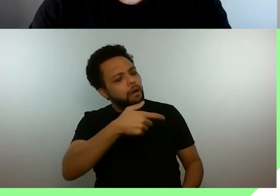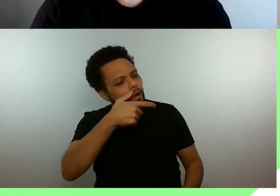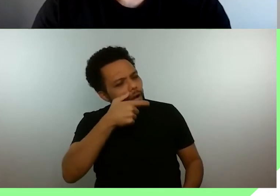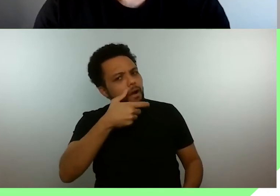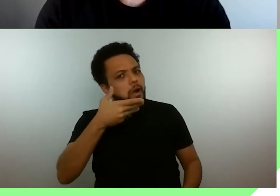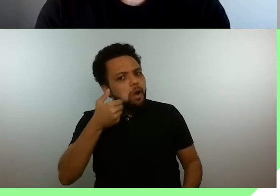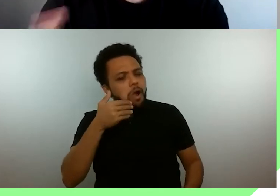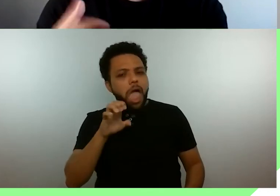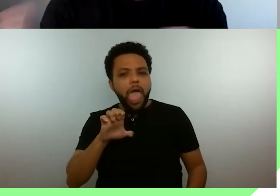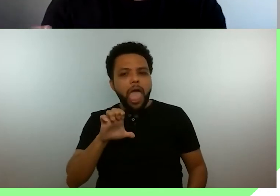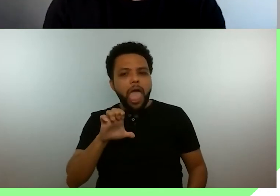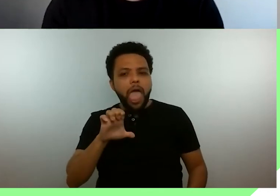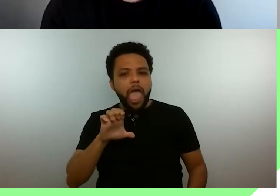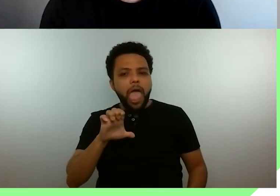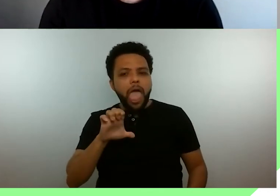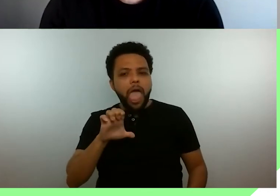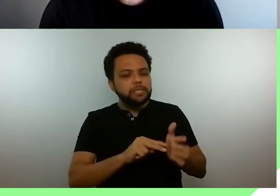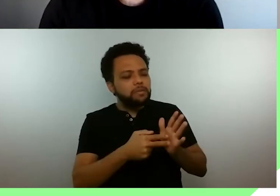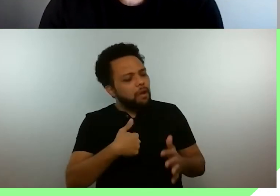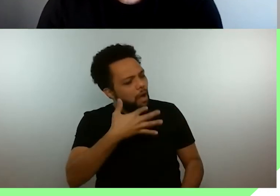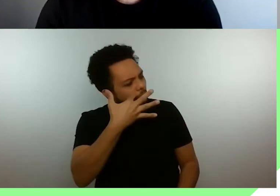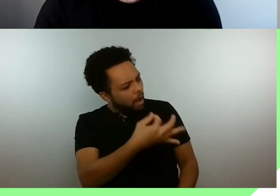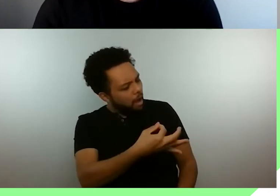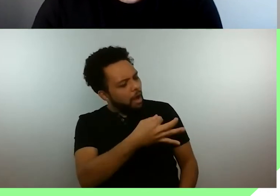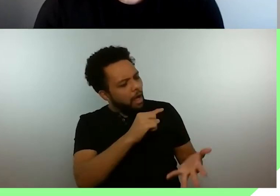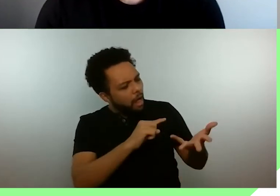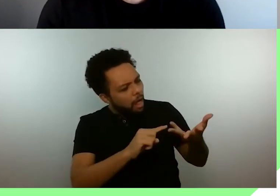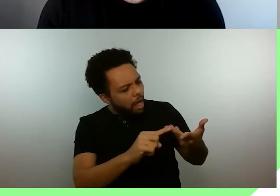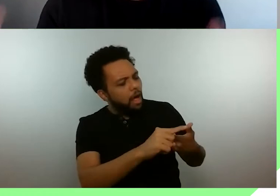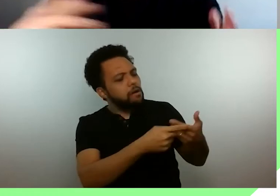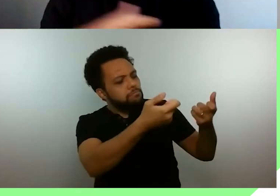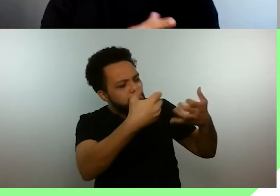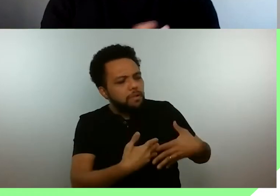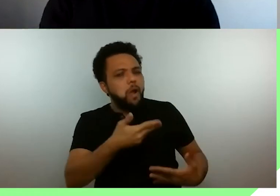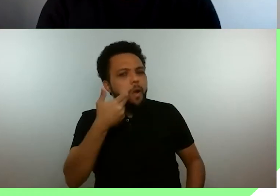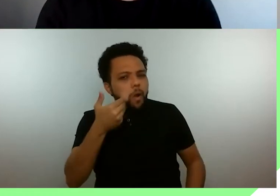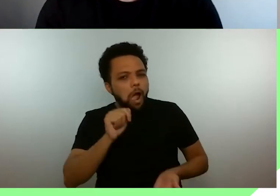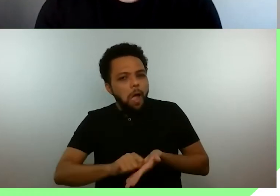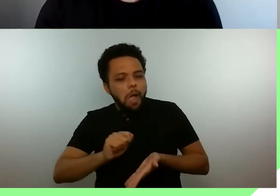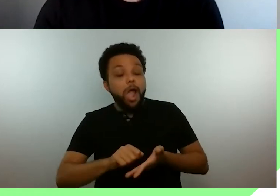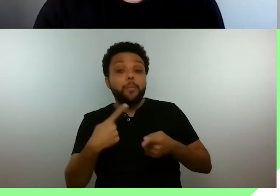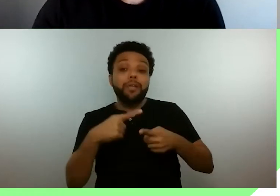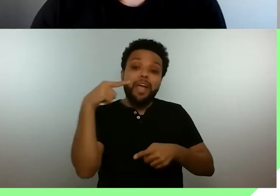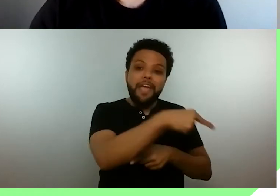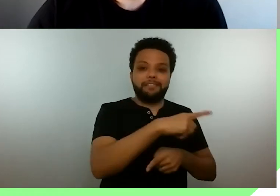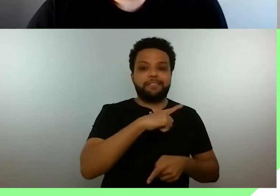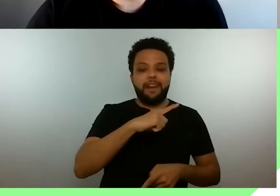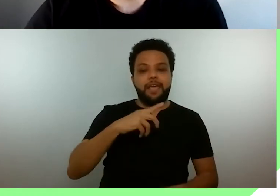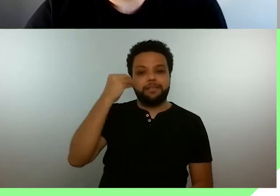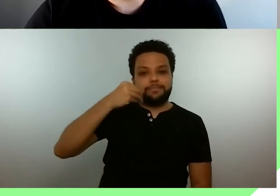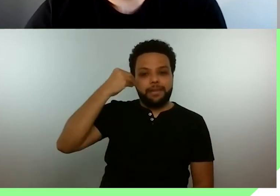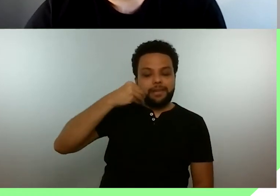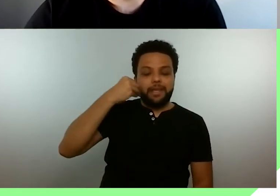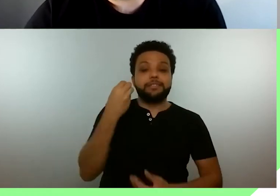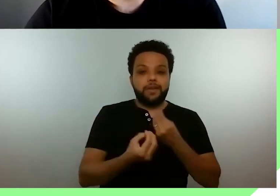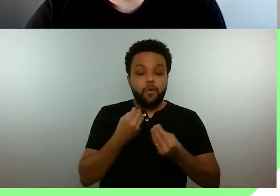escutar outros usuários também, outras pessoas que estão utilizando esses recursos, para ter essas convergências. Então, o chat